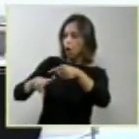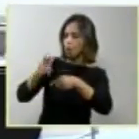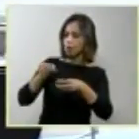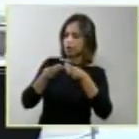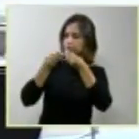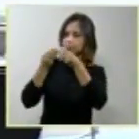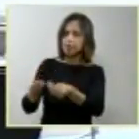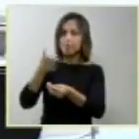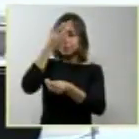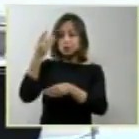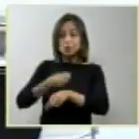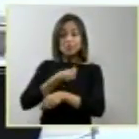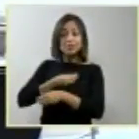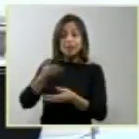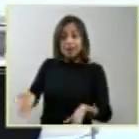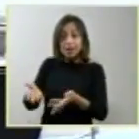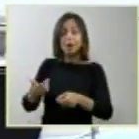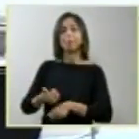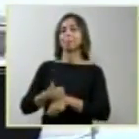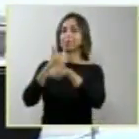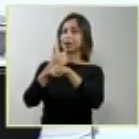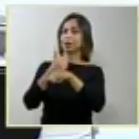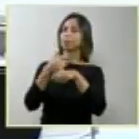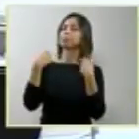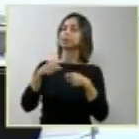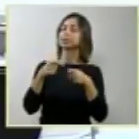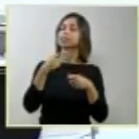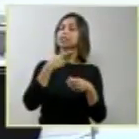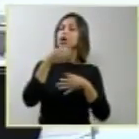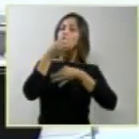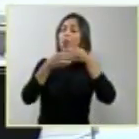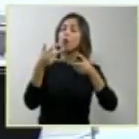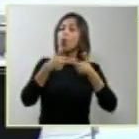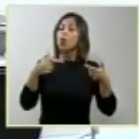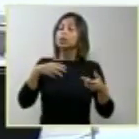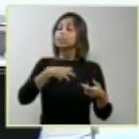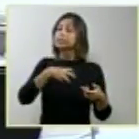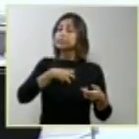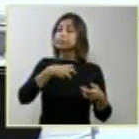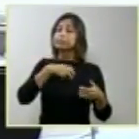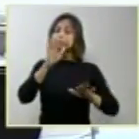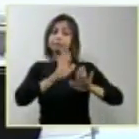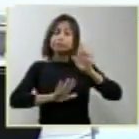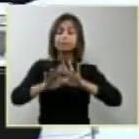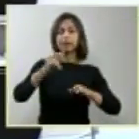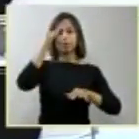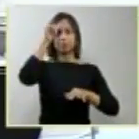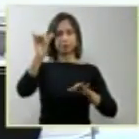definir um critério que seja um critério o mais seguro possível, mas o mais